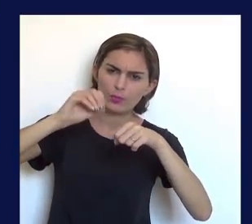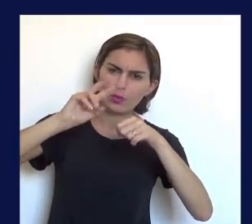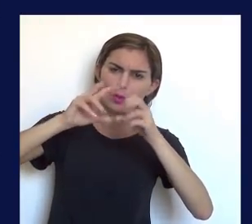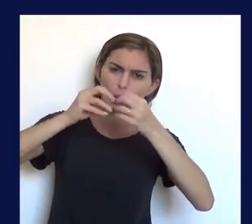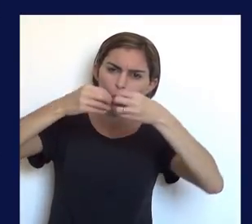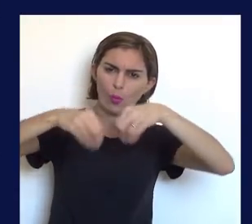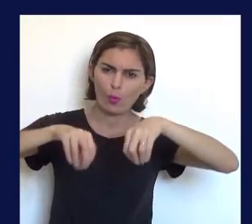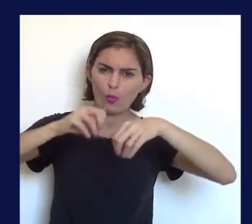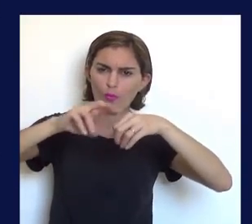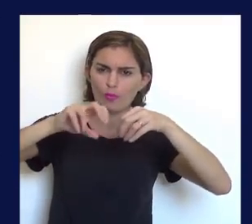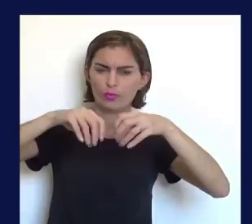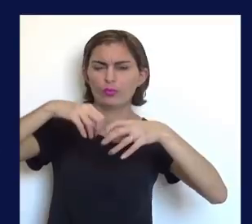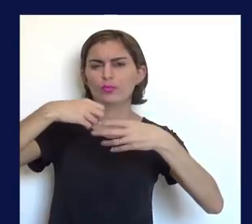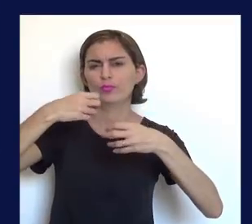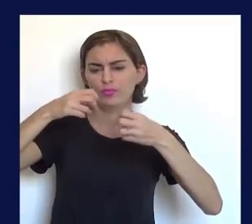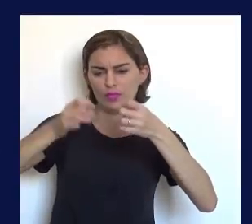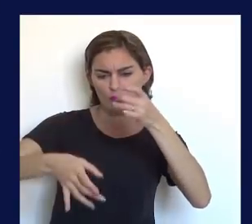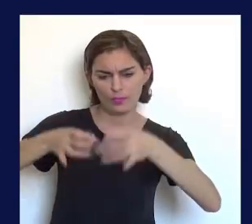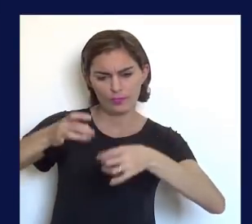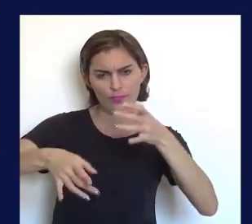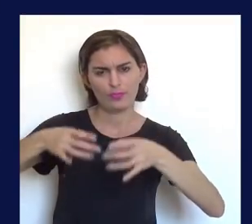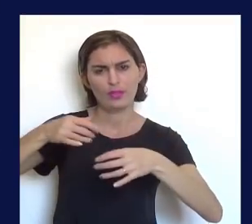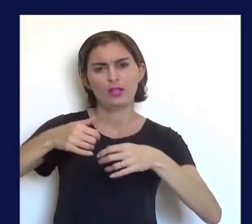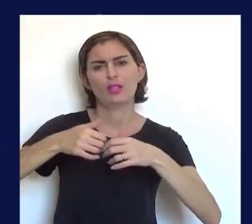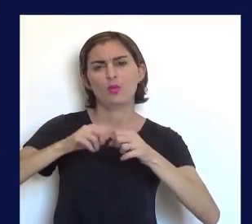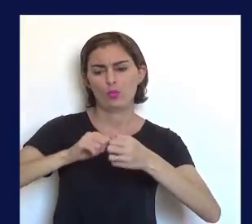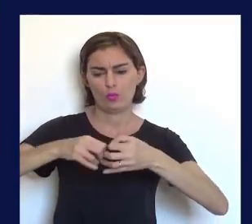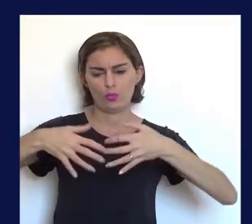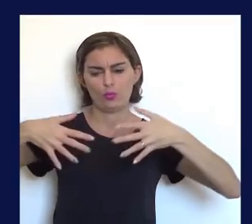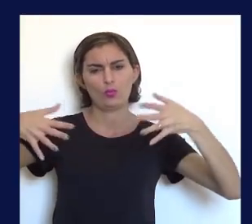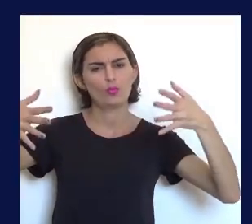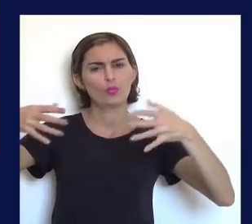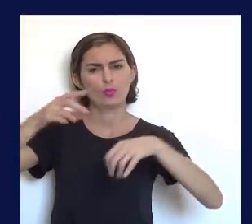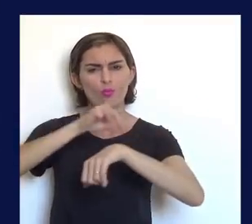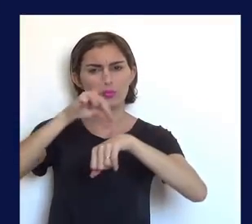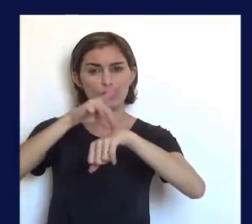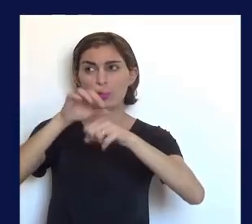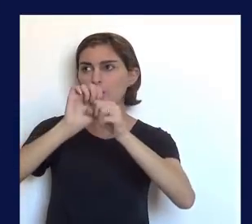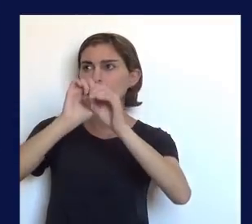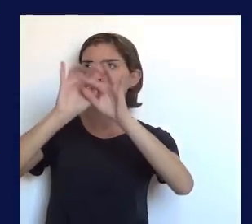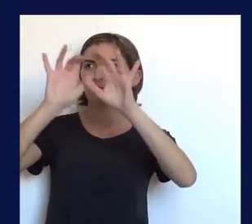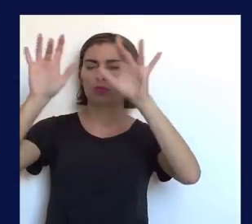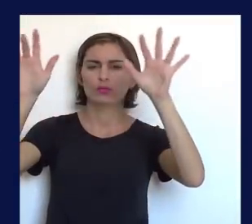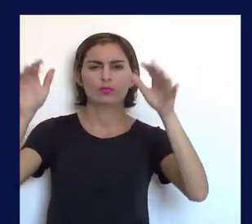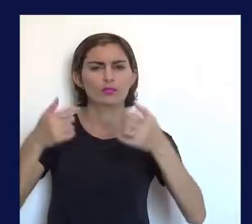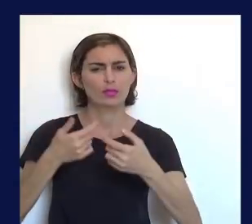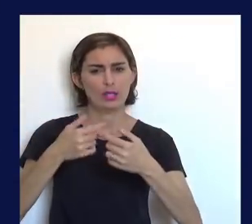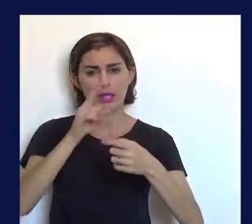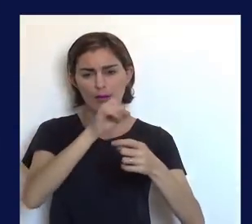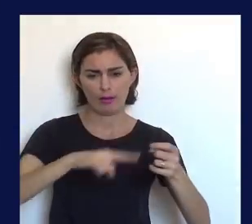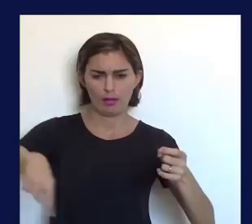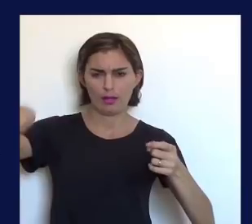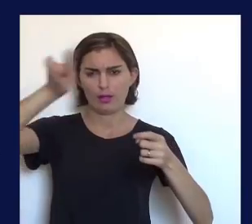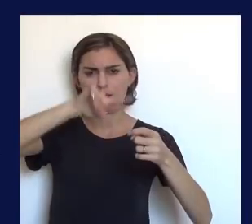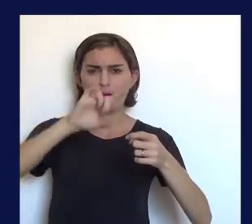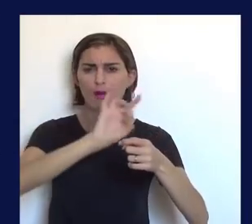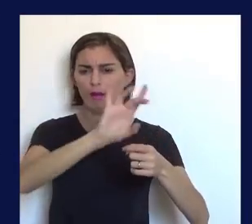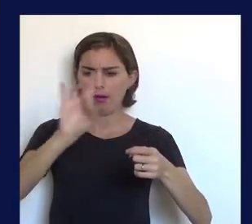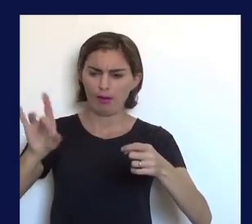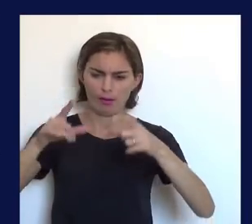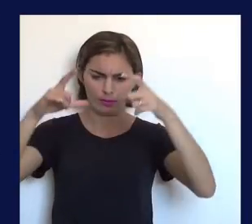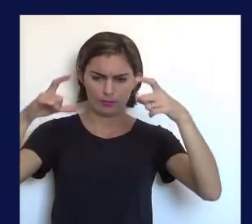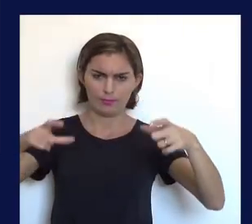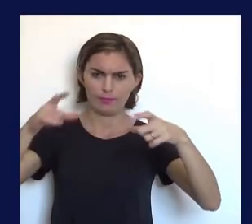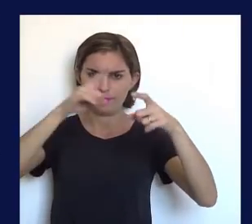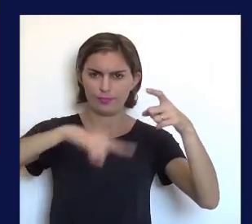uma variação entre 150 a 300 de uma vez. Ou seja, se em cada pneu houver